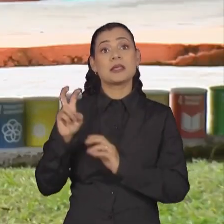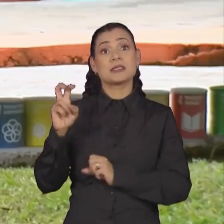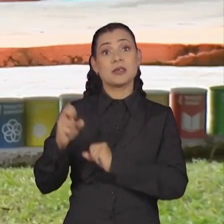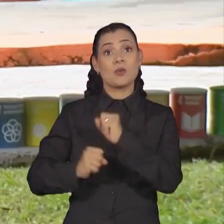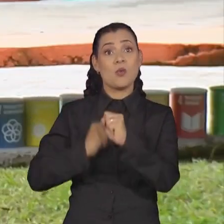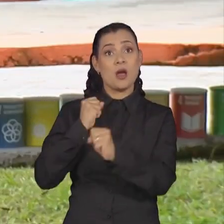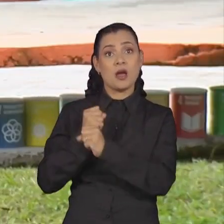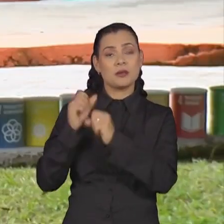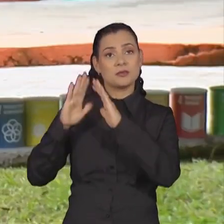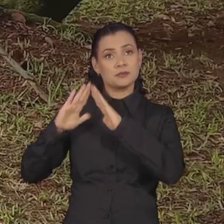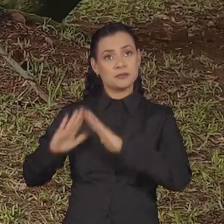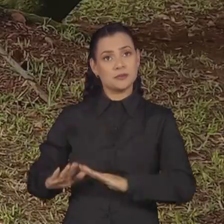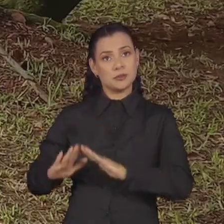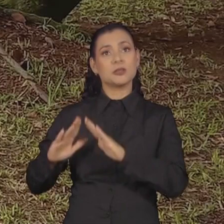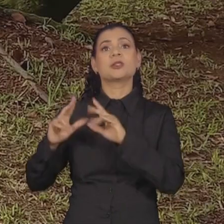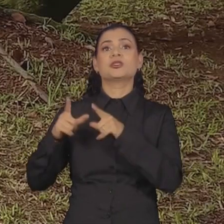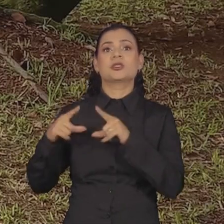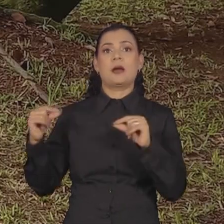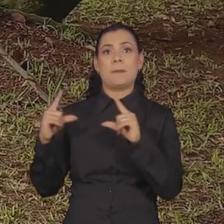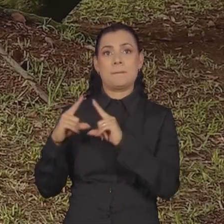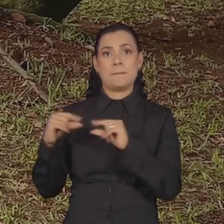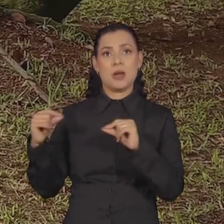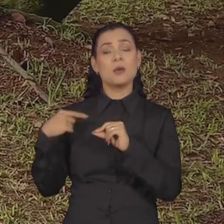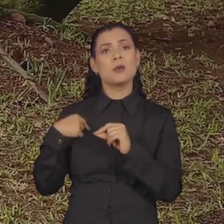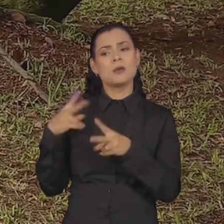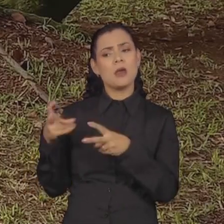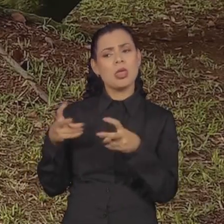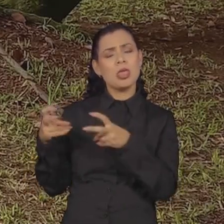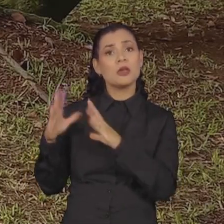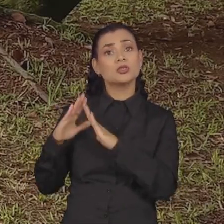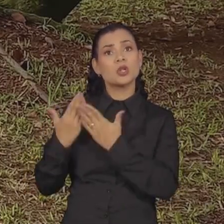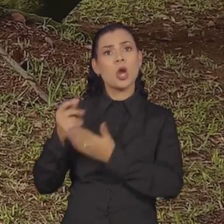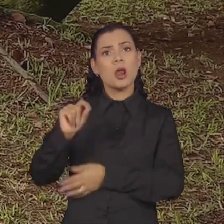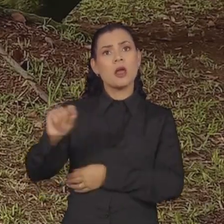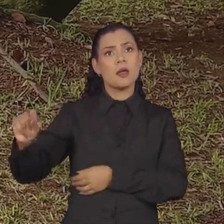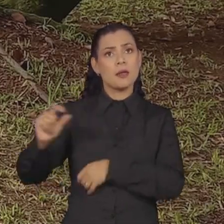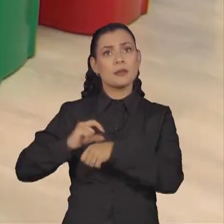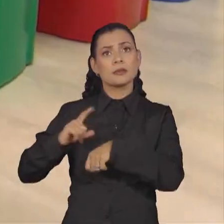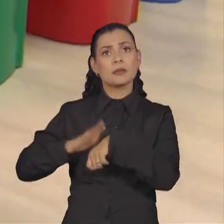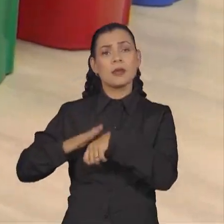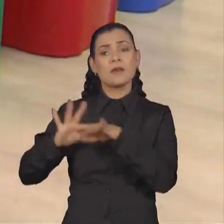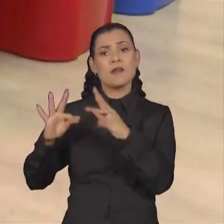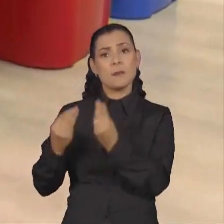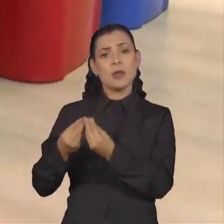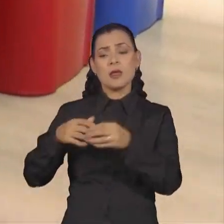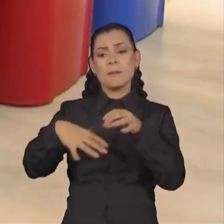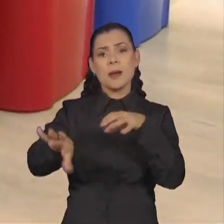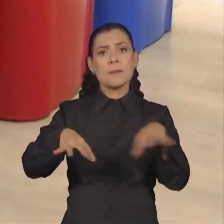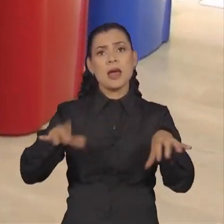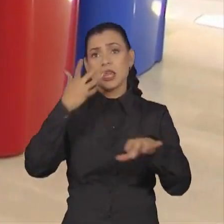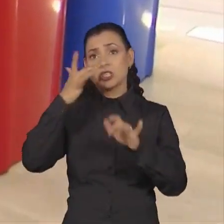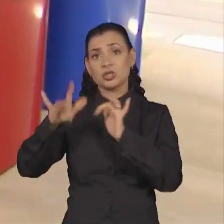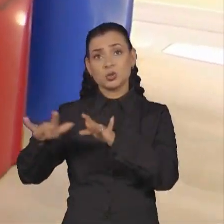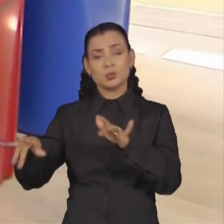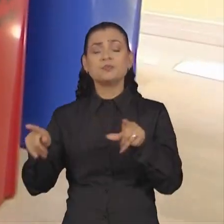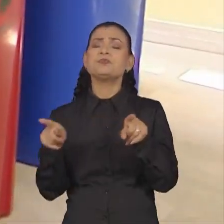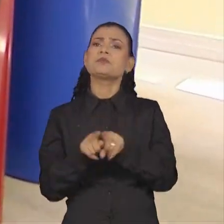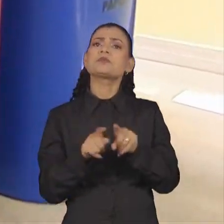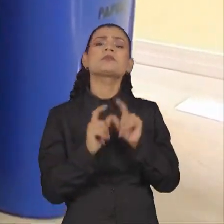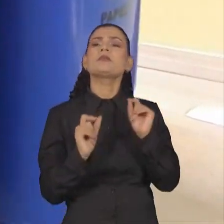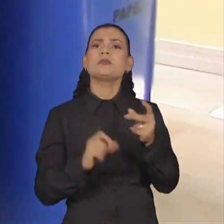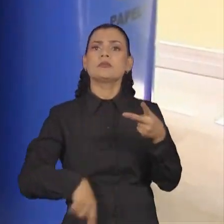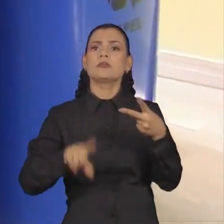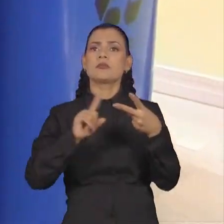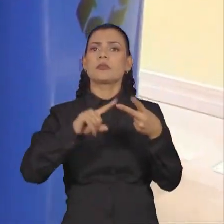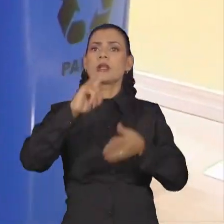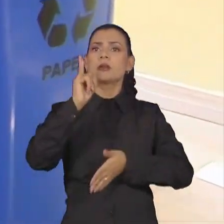anos. Lá, eu observei que as escolas promoviam essa coleta com as famílias. O segundo foi os